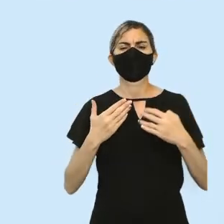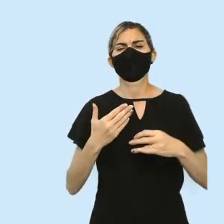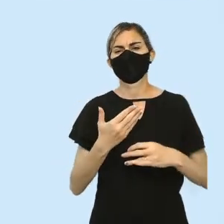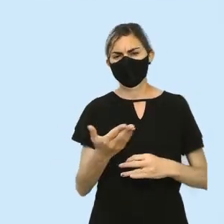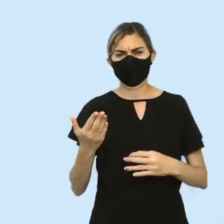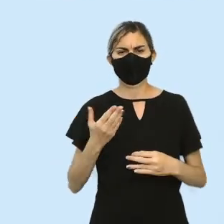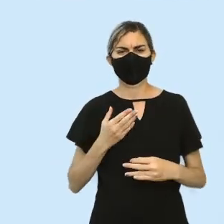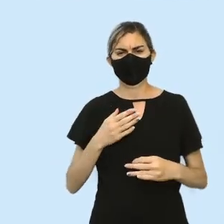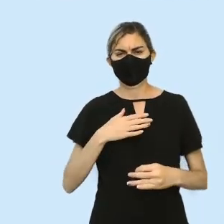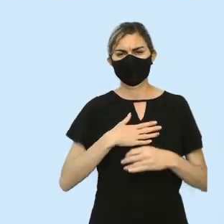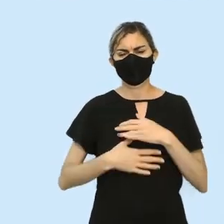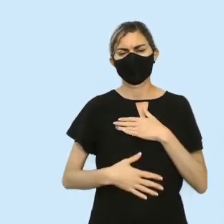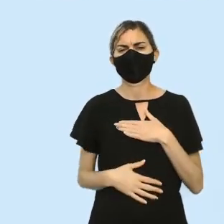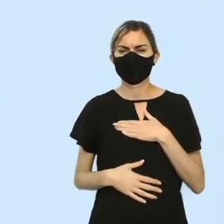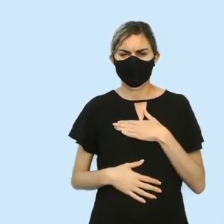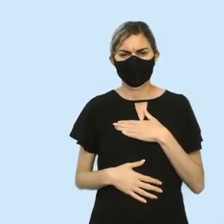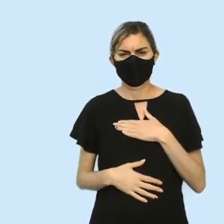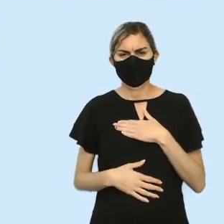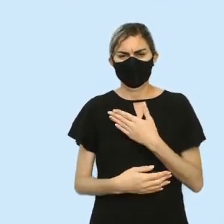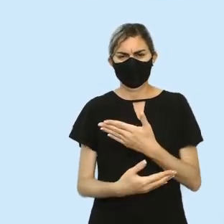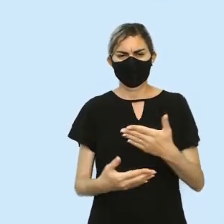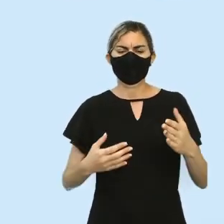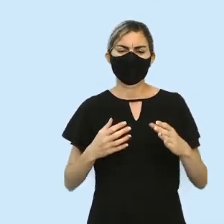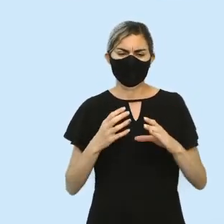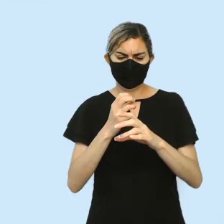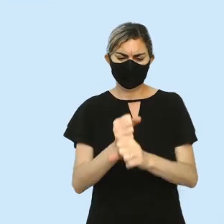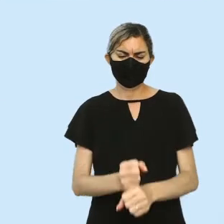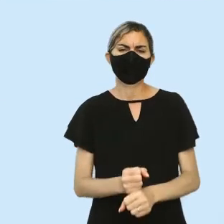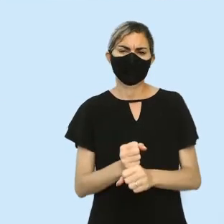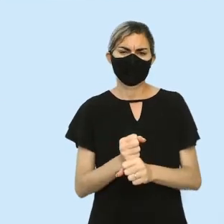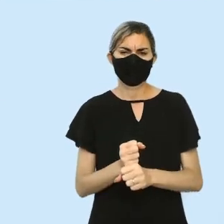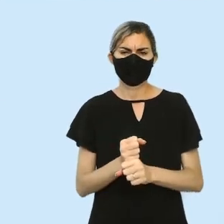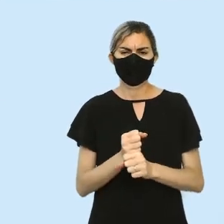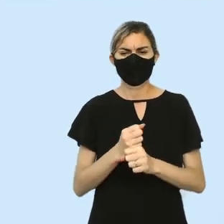calorífica de um corpo mede